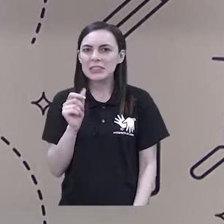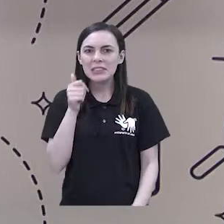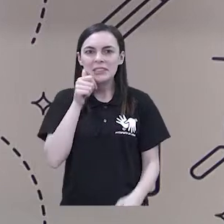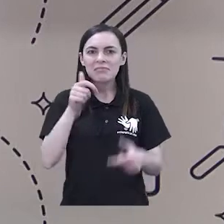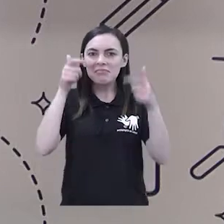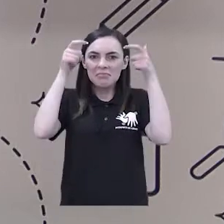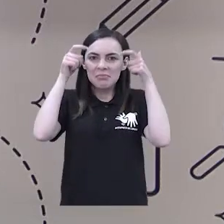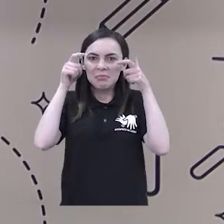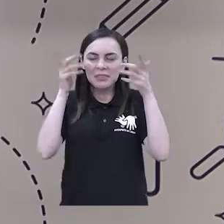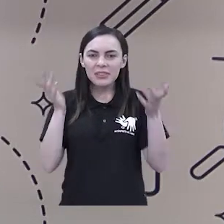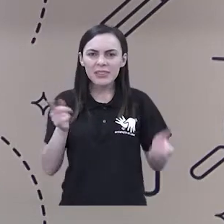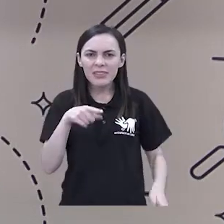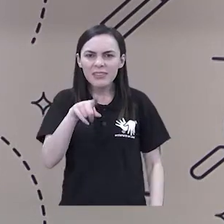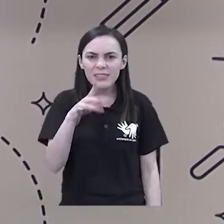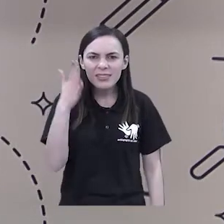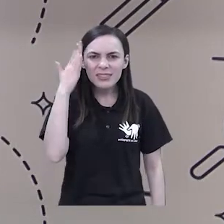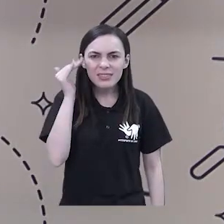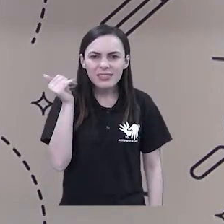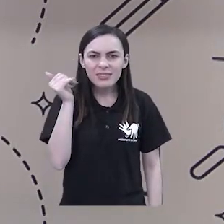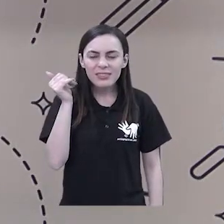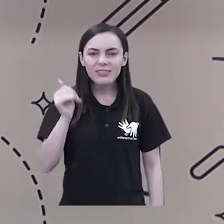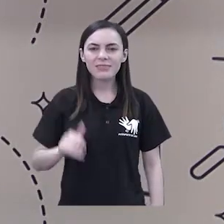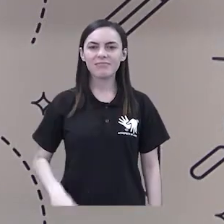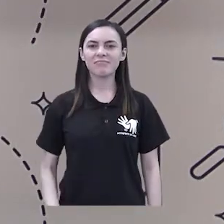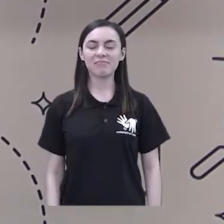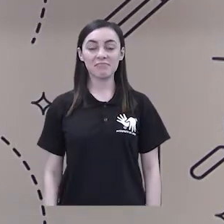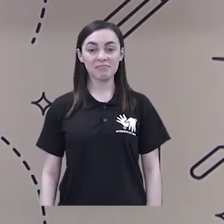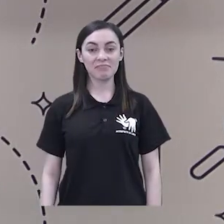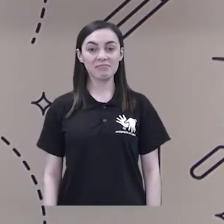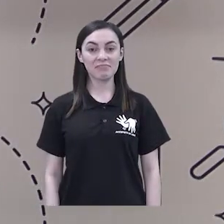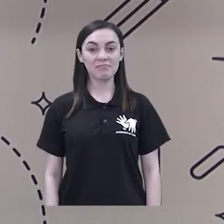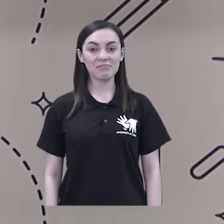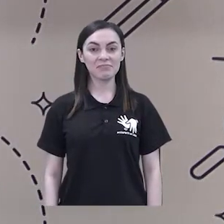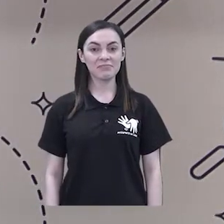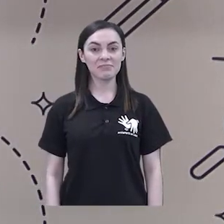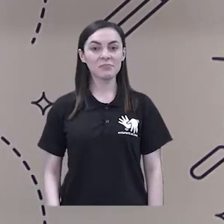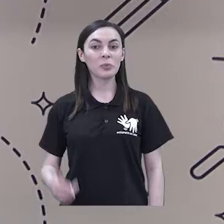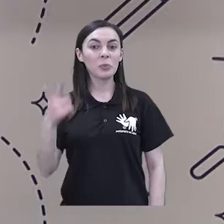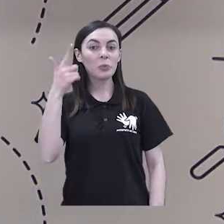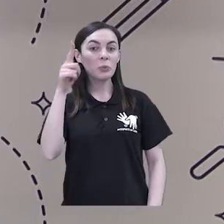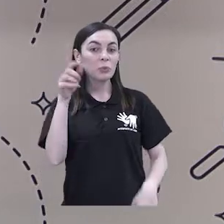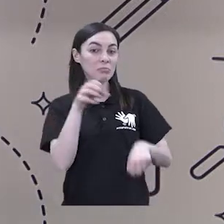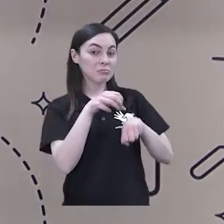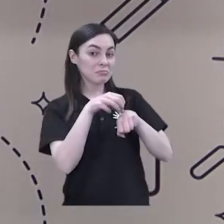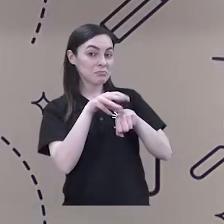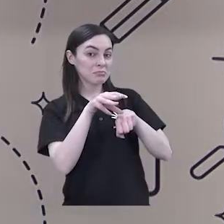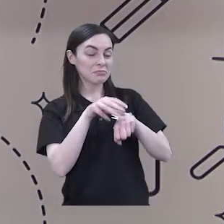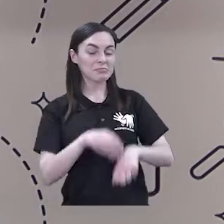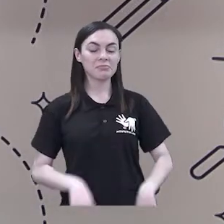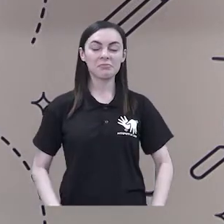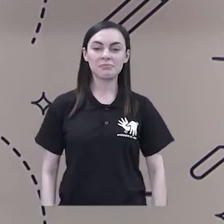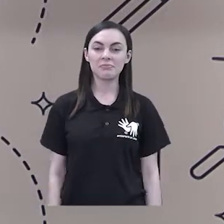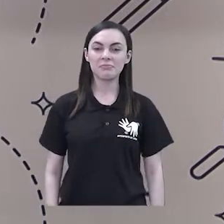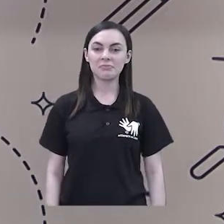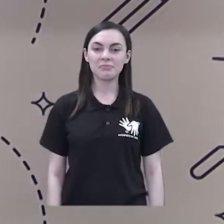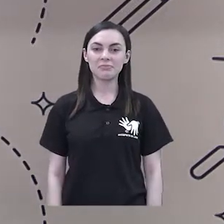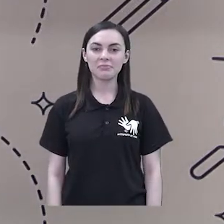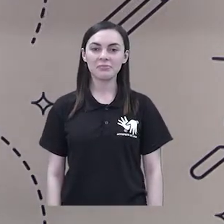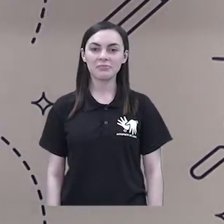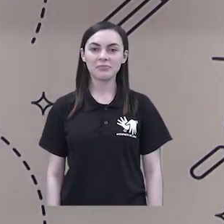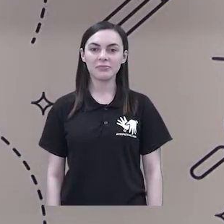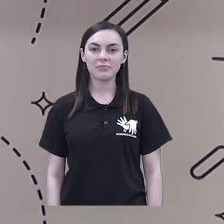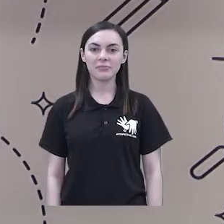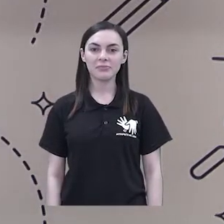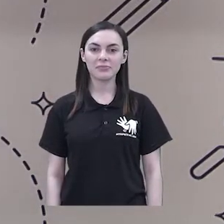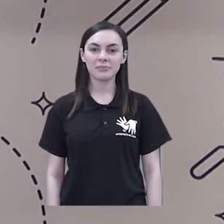gente? Vocês já sabem. Então, vamos para a próxima pista.